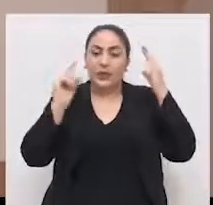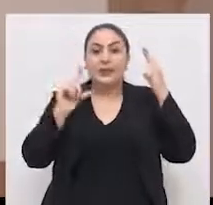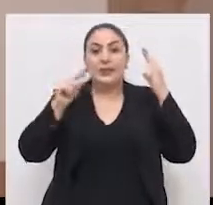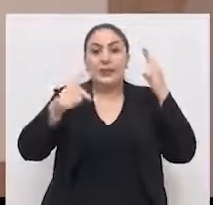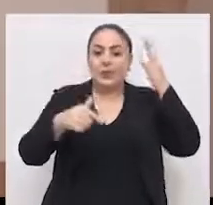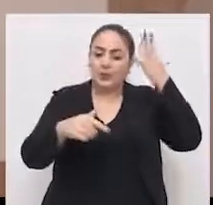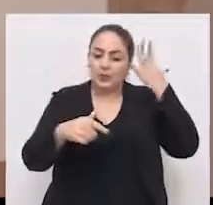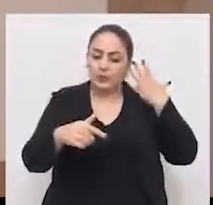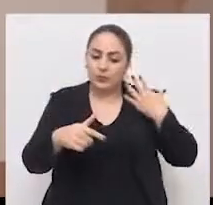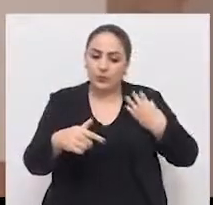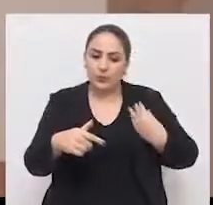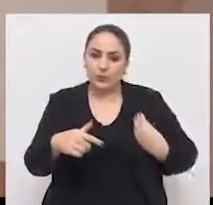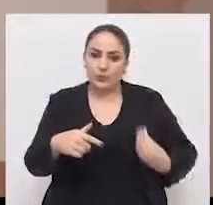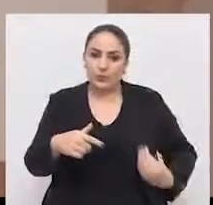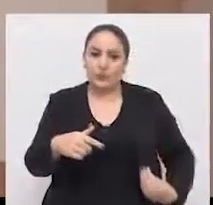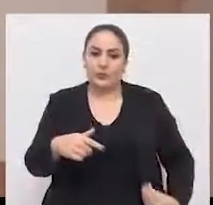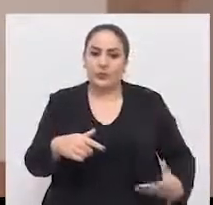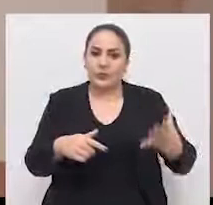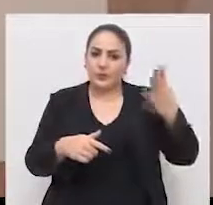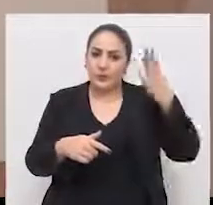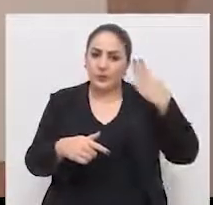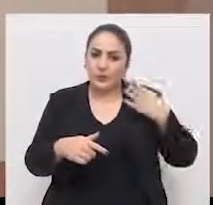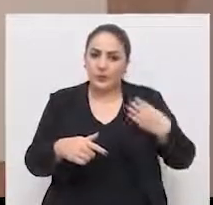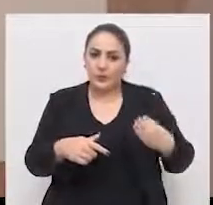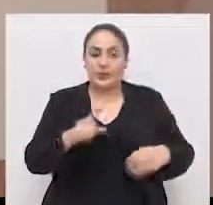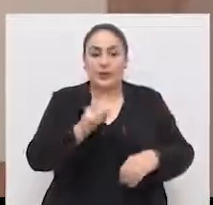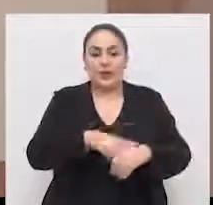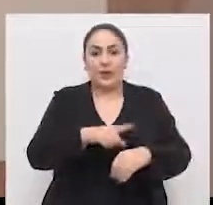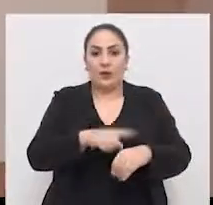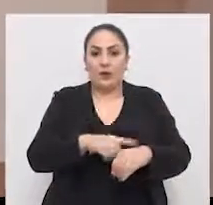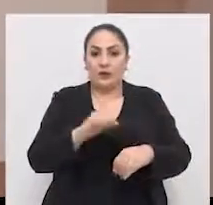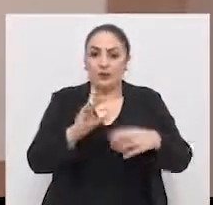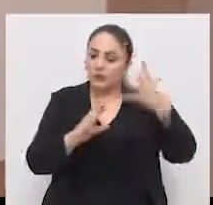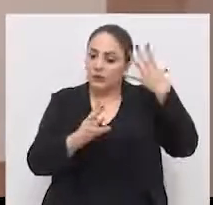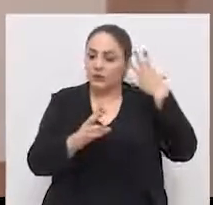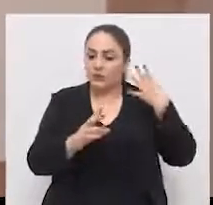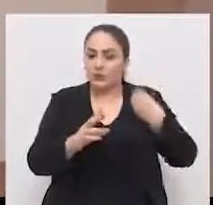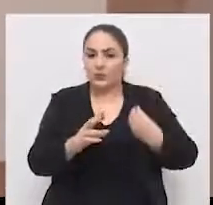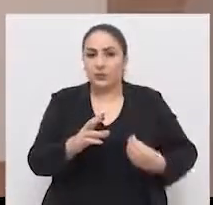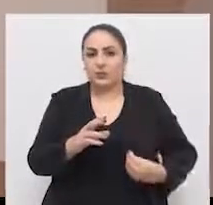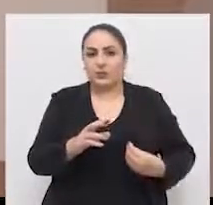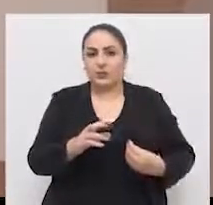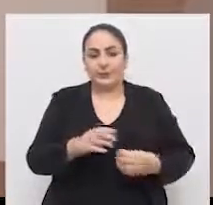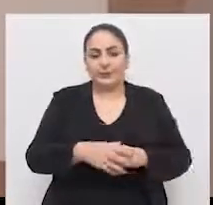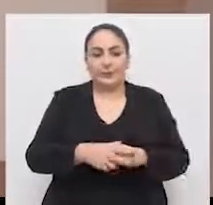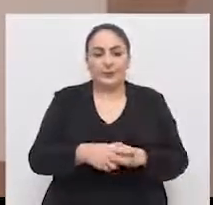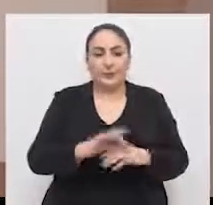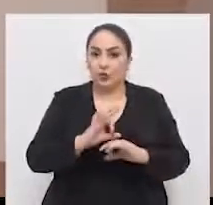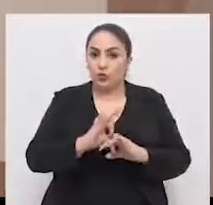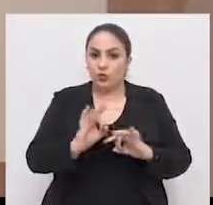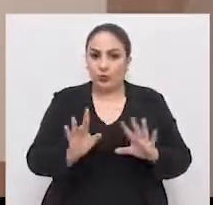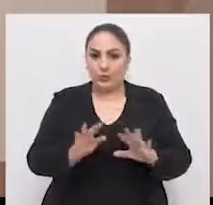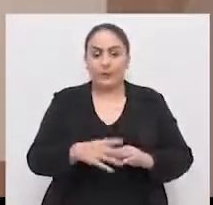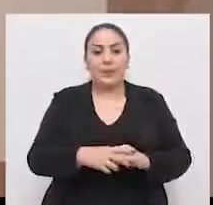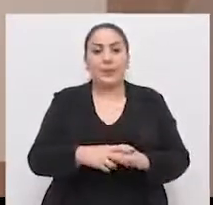cabeludo e deslizando no final, na hora do enxágue, sobre o comprimento e pontas do seu